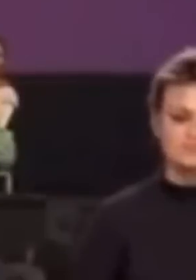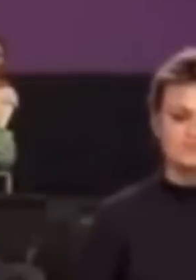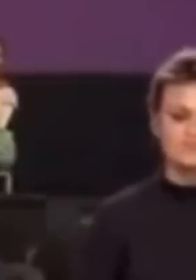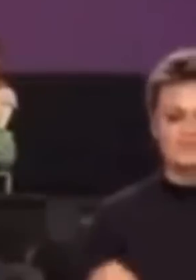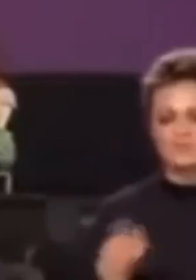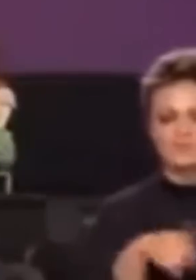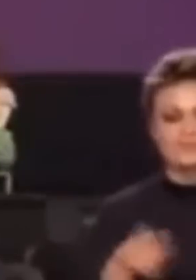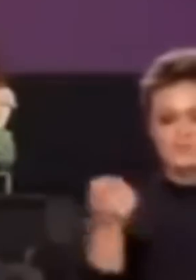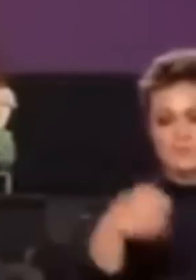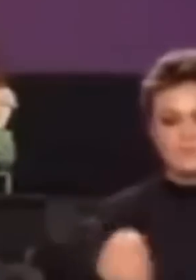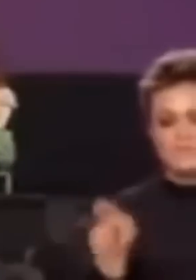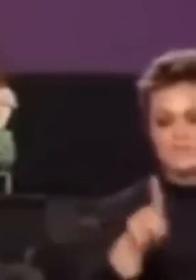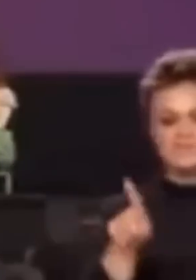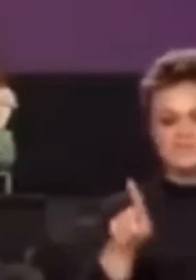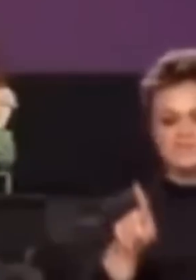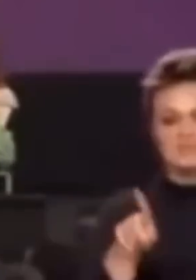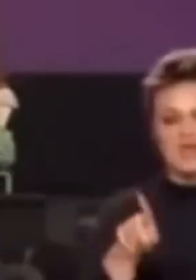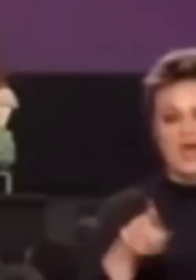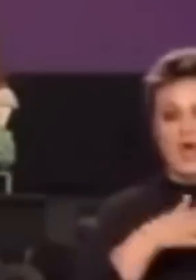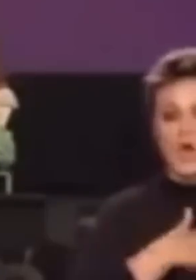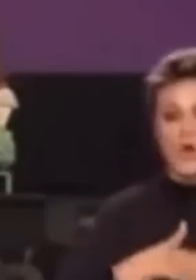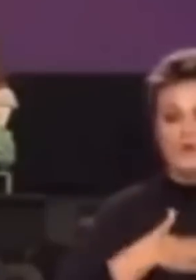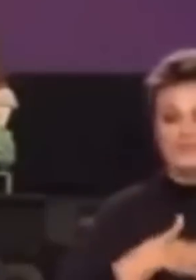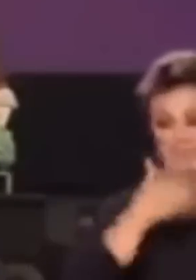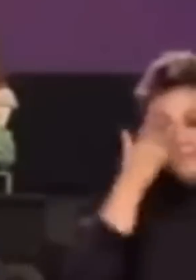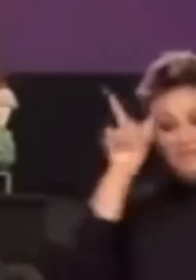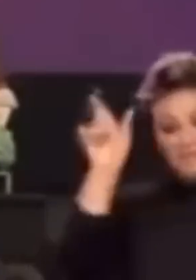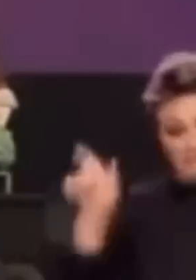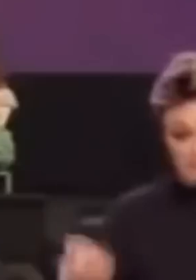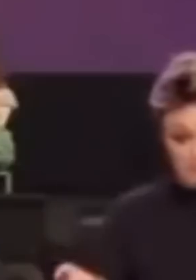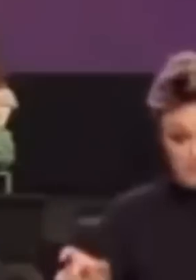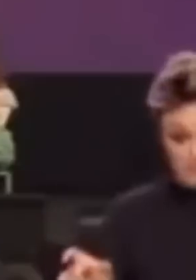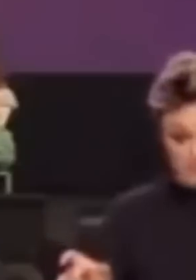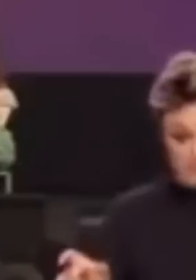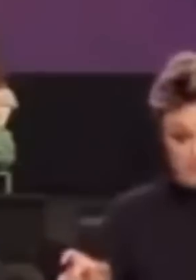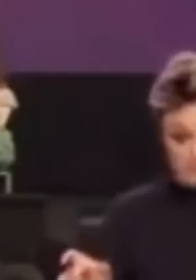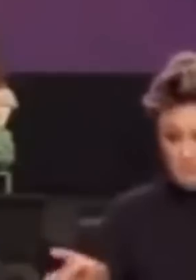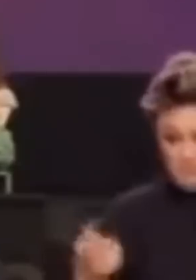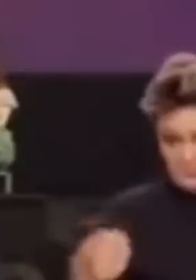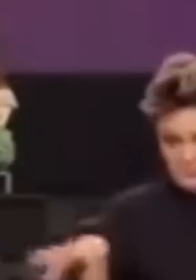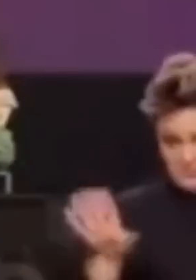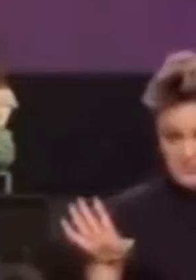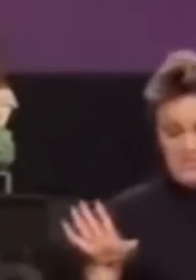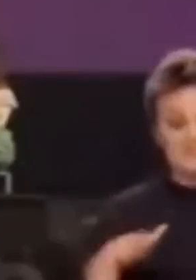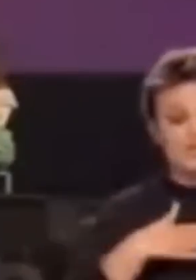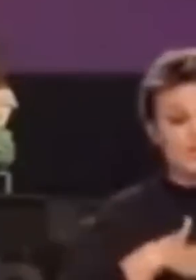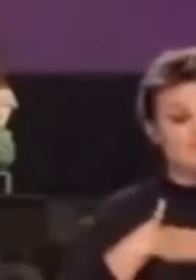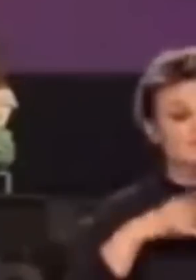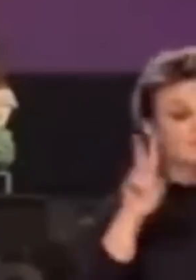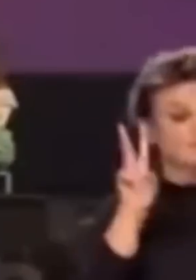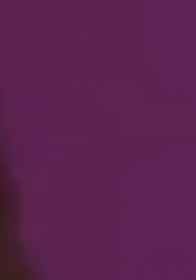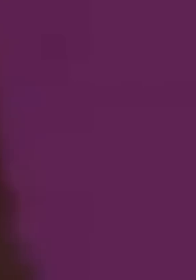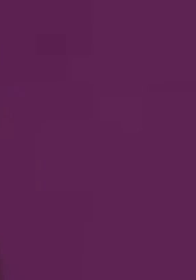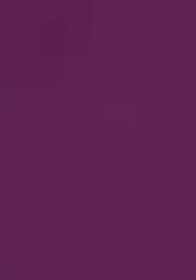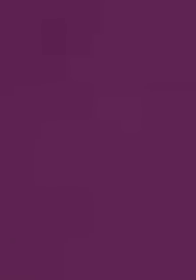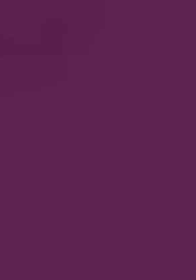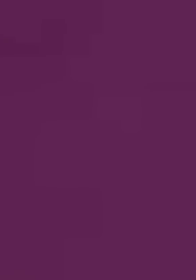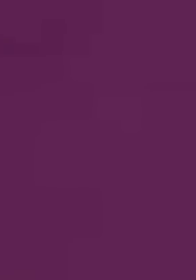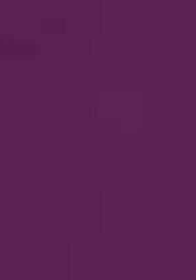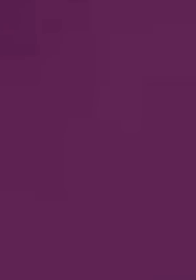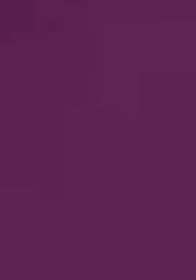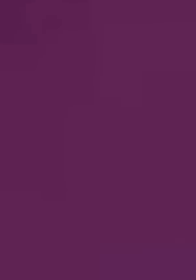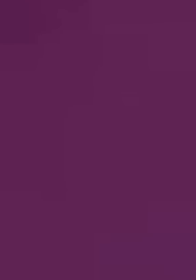interessantíssima, sobre o diploma de Lula. Mas antes de falar isso aqui, deixa eu mostrar aqui